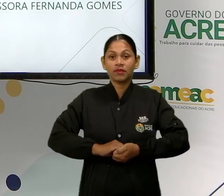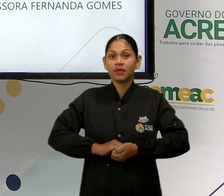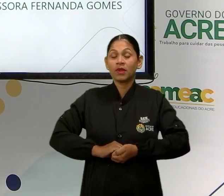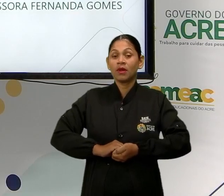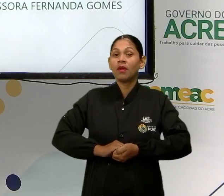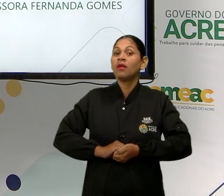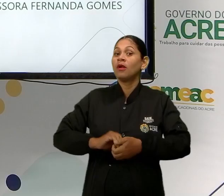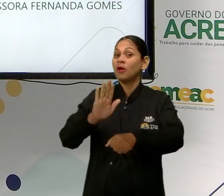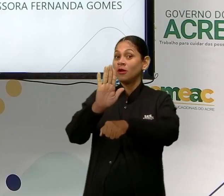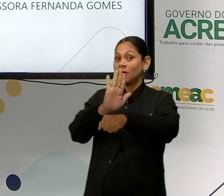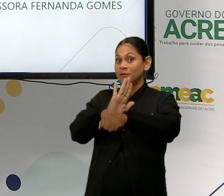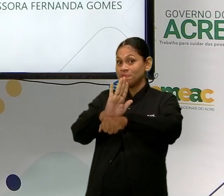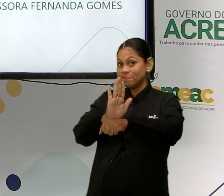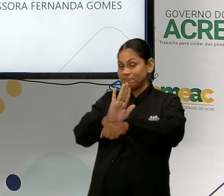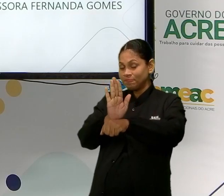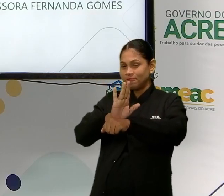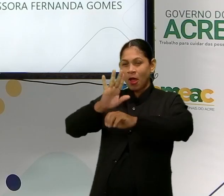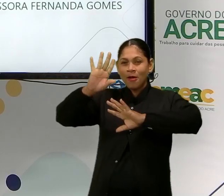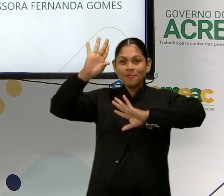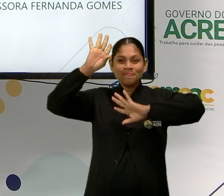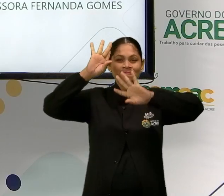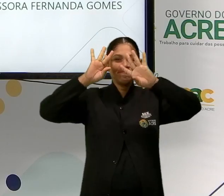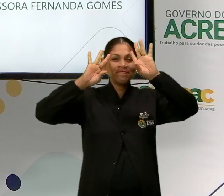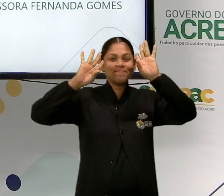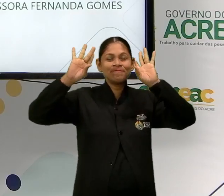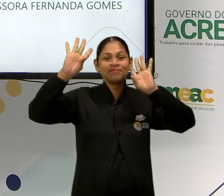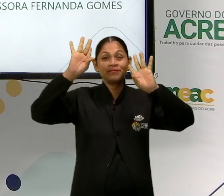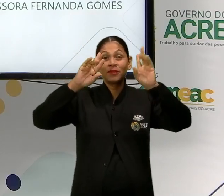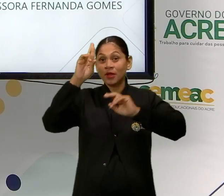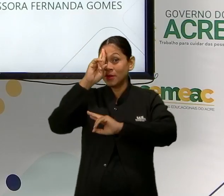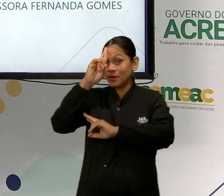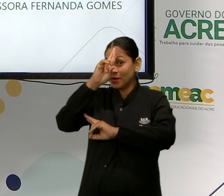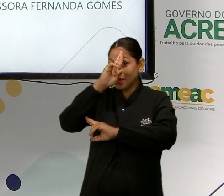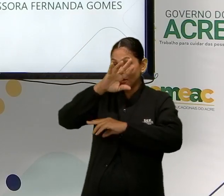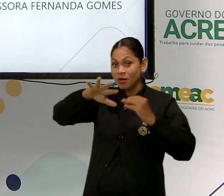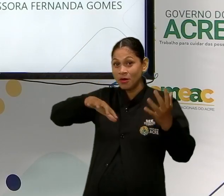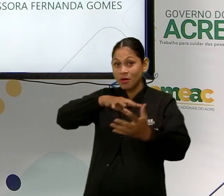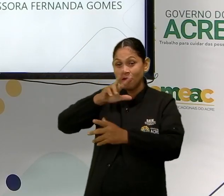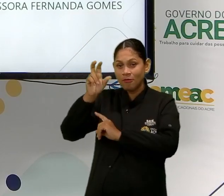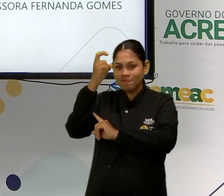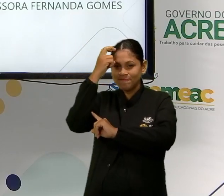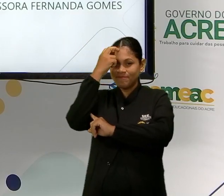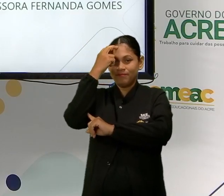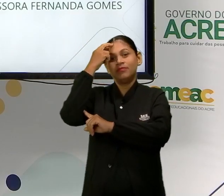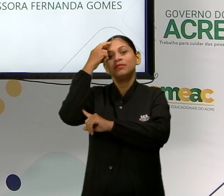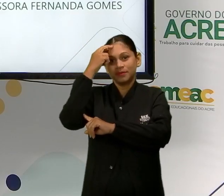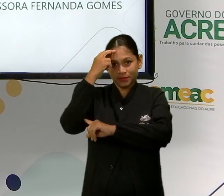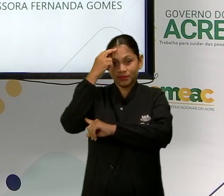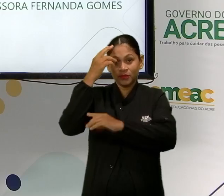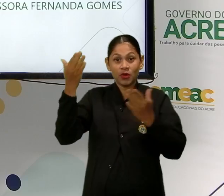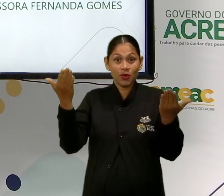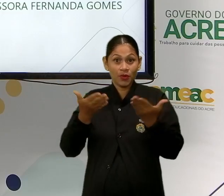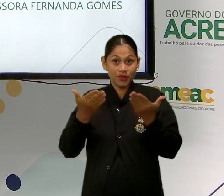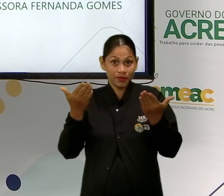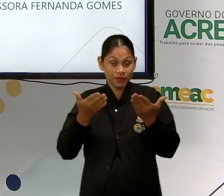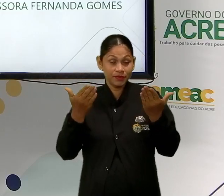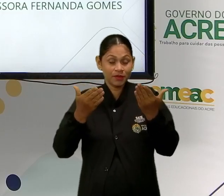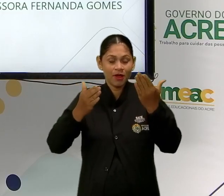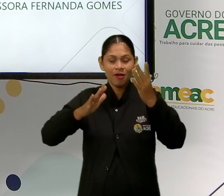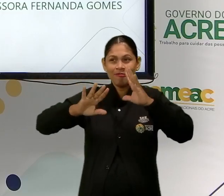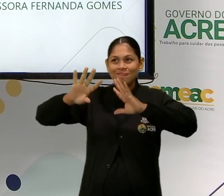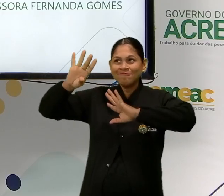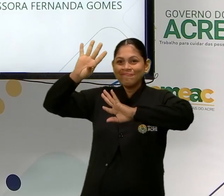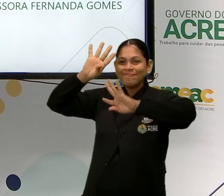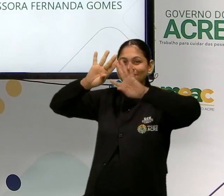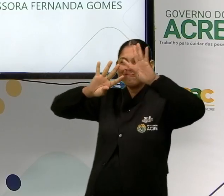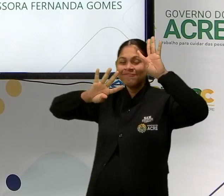O cinema é uma janela para sonhos, histórias e revoluções culturais. Hoje vamos viajar